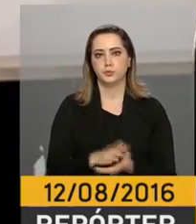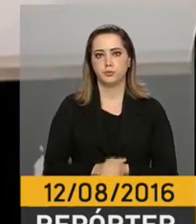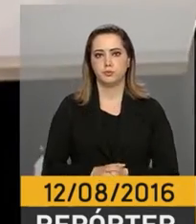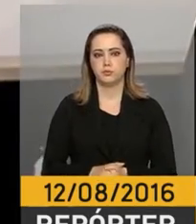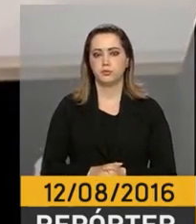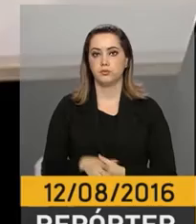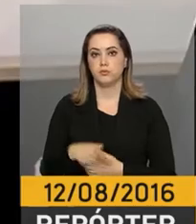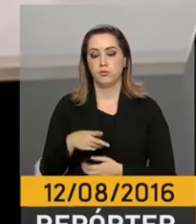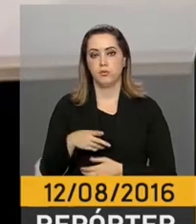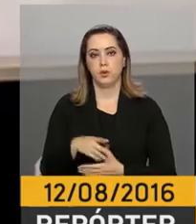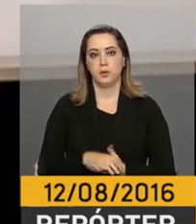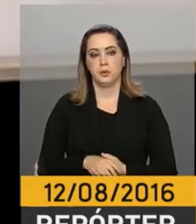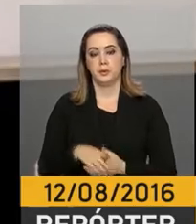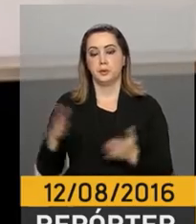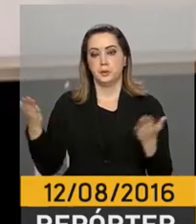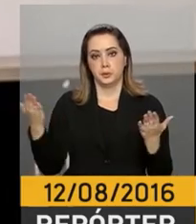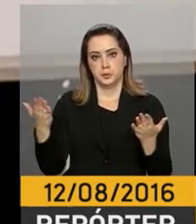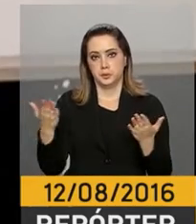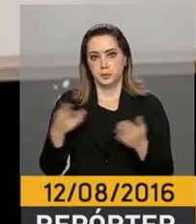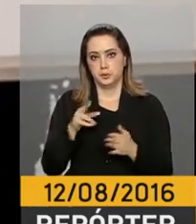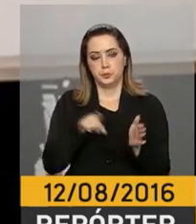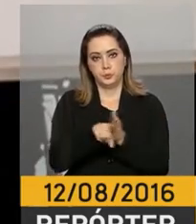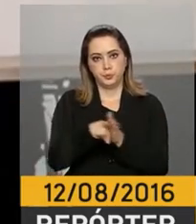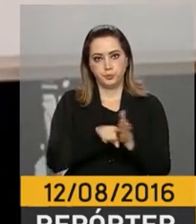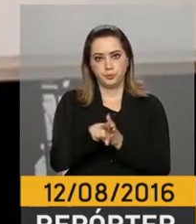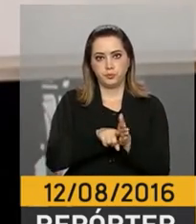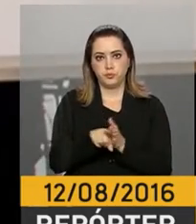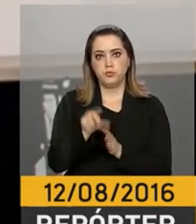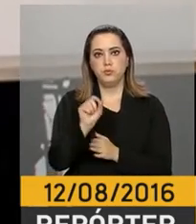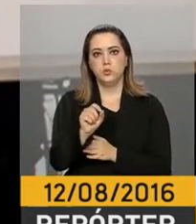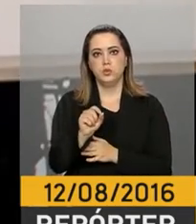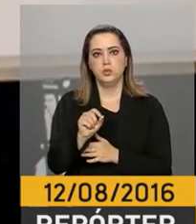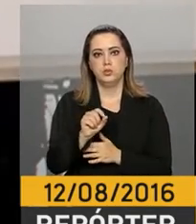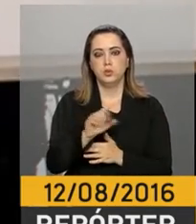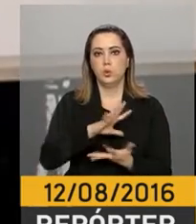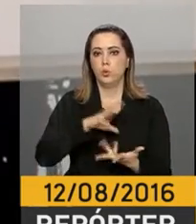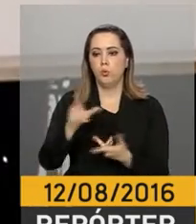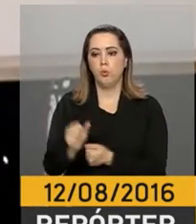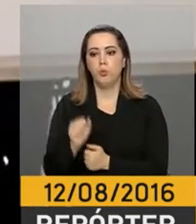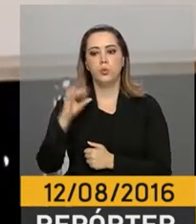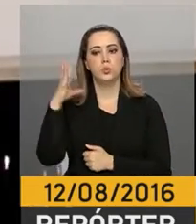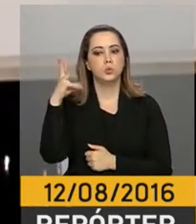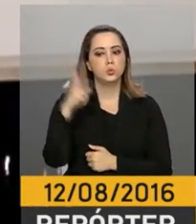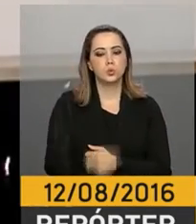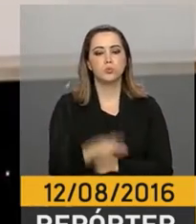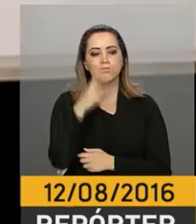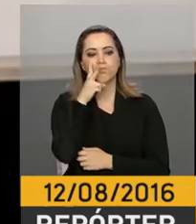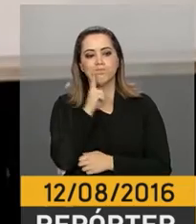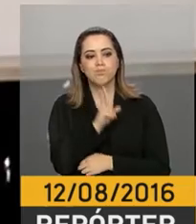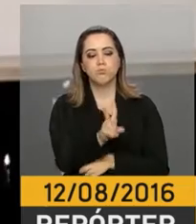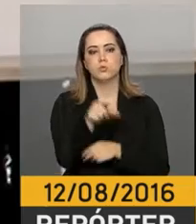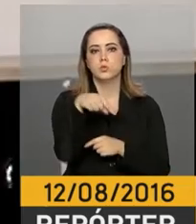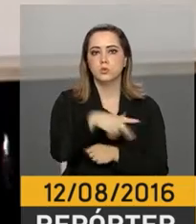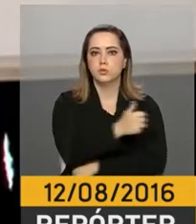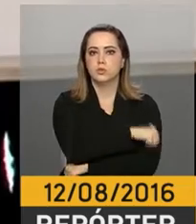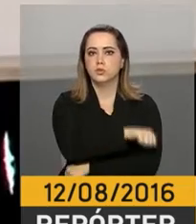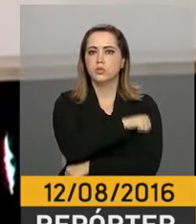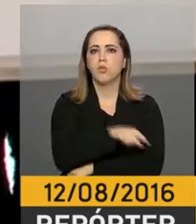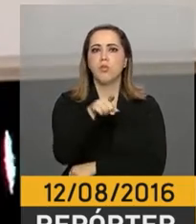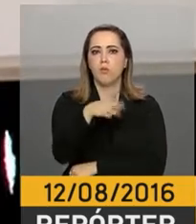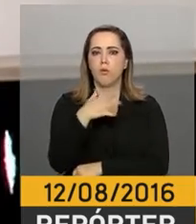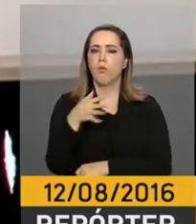inteiro está olhando para Rio de Janeiro nesse momento. O senhor está contente com essa imagem da segurança pública que Rio de Janeiro e o Brasil dá para o